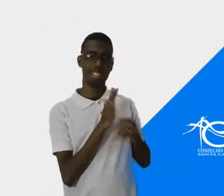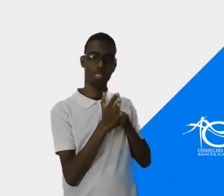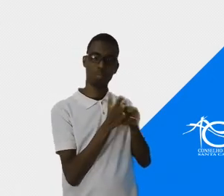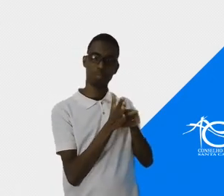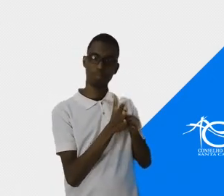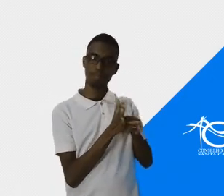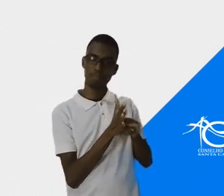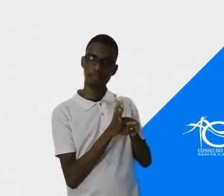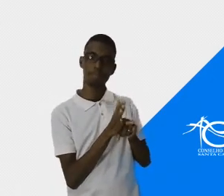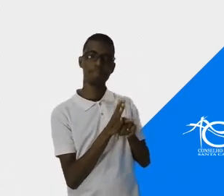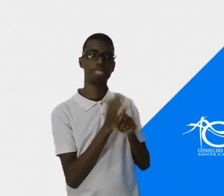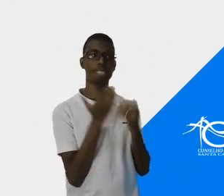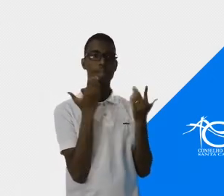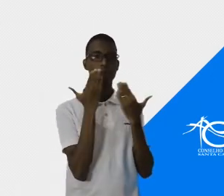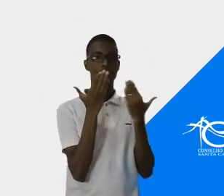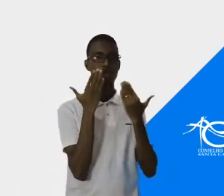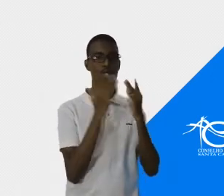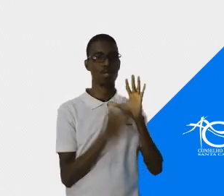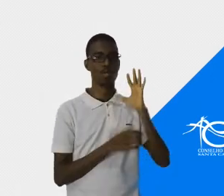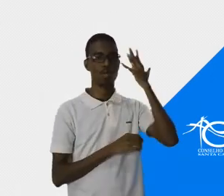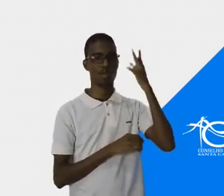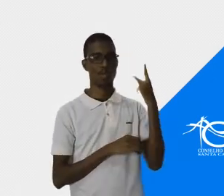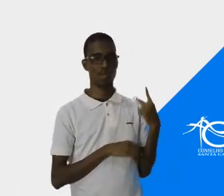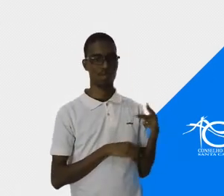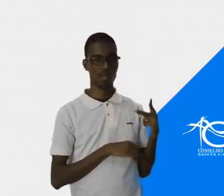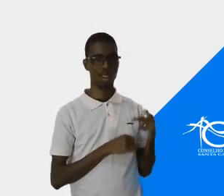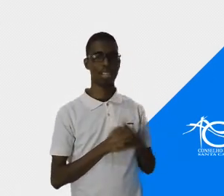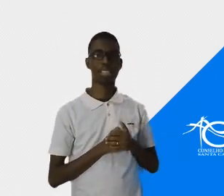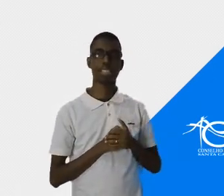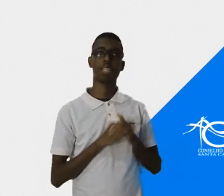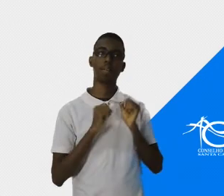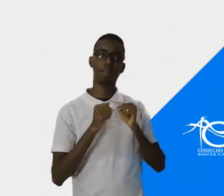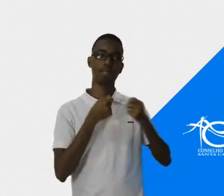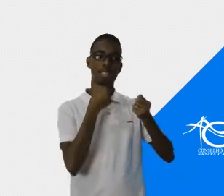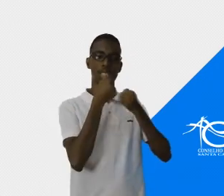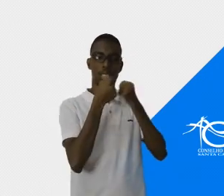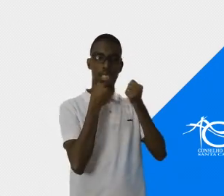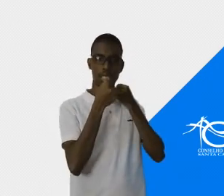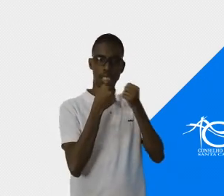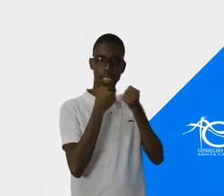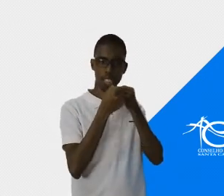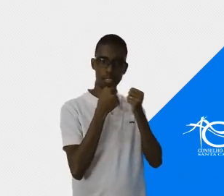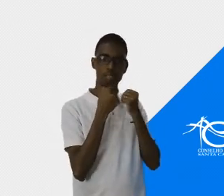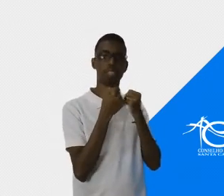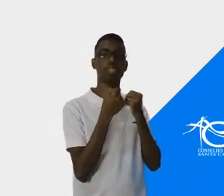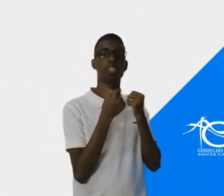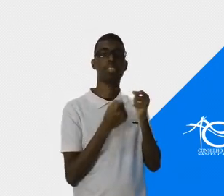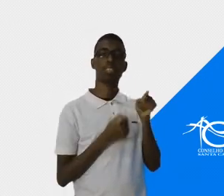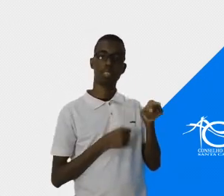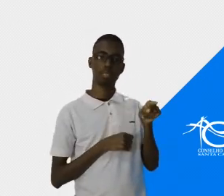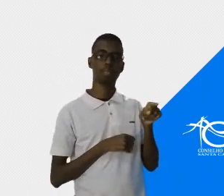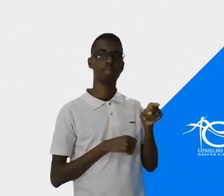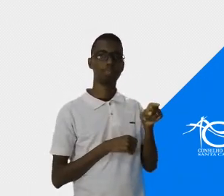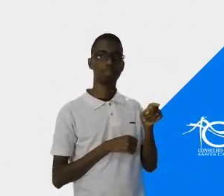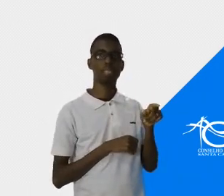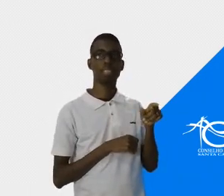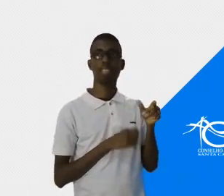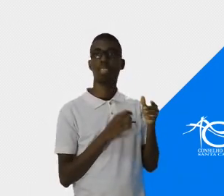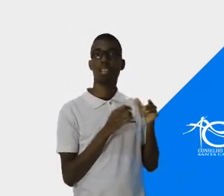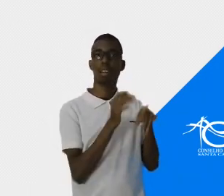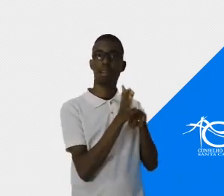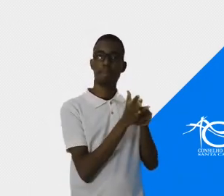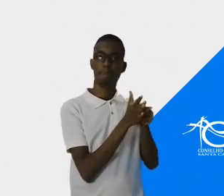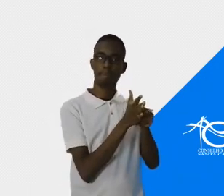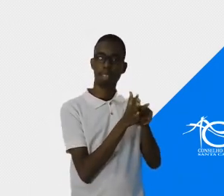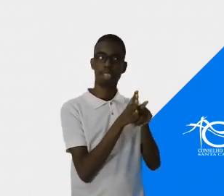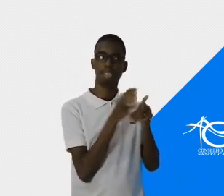psicológicos. Se faz entrevista psicológica na anamnese. Tá? Se a avaliação psicológica do trânsito,